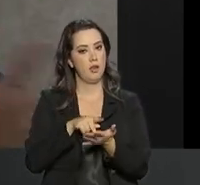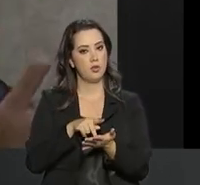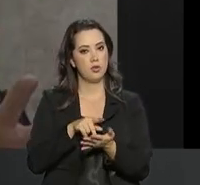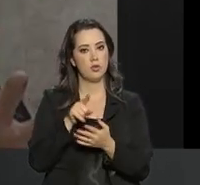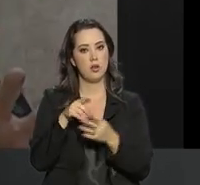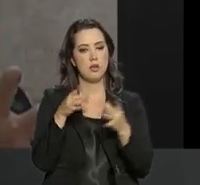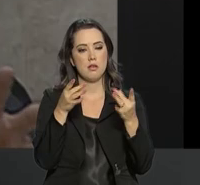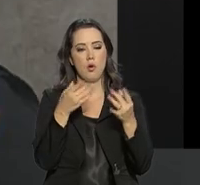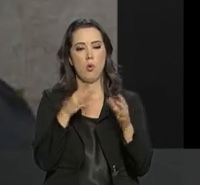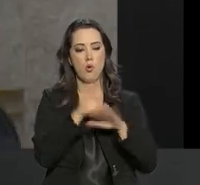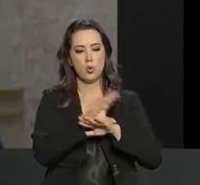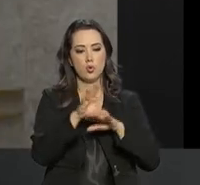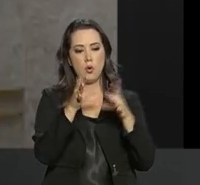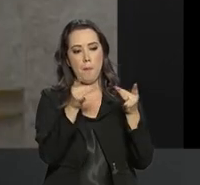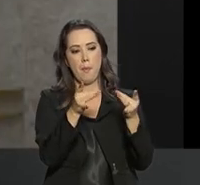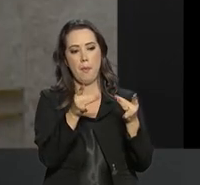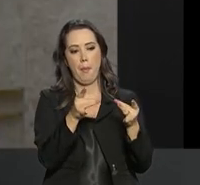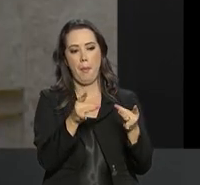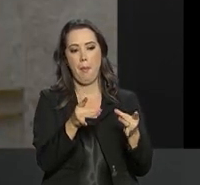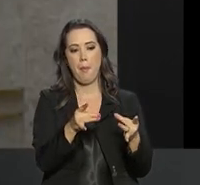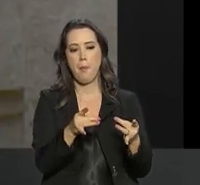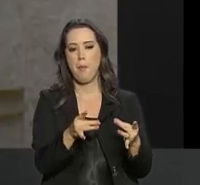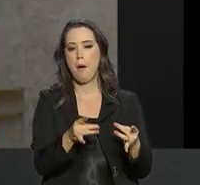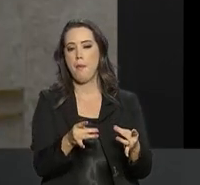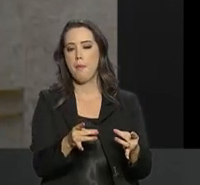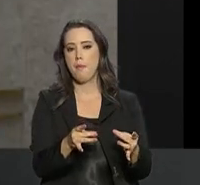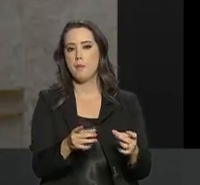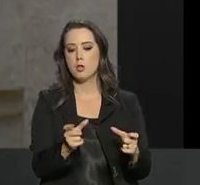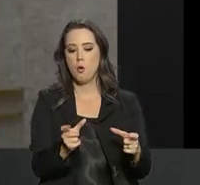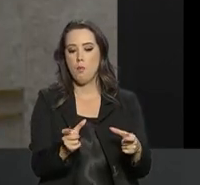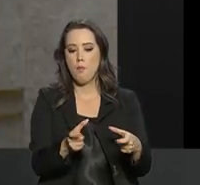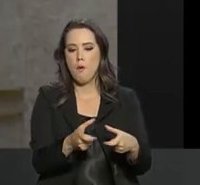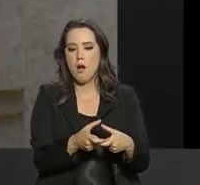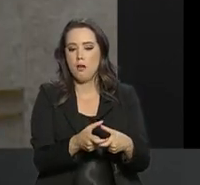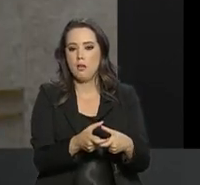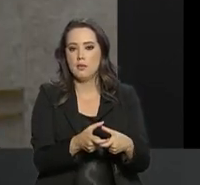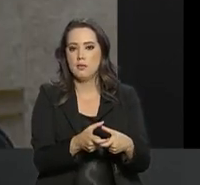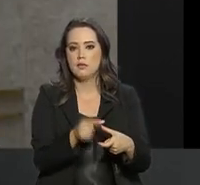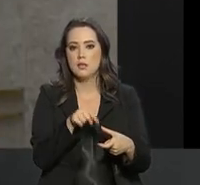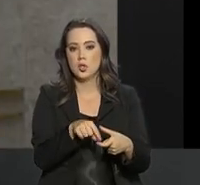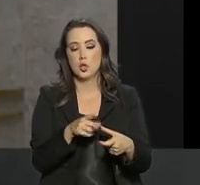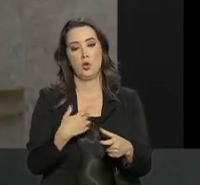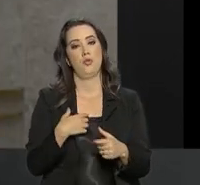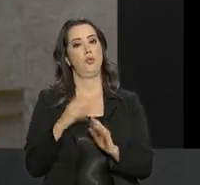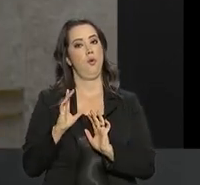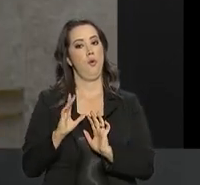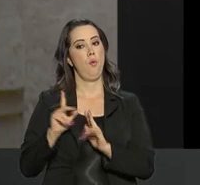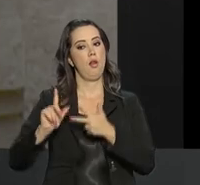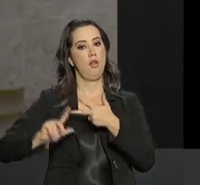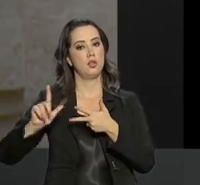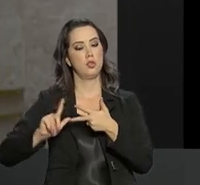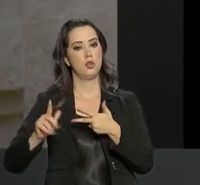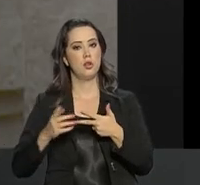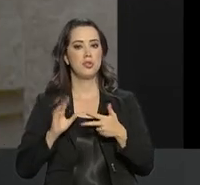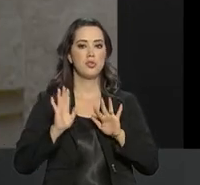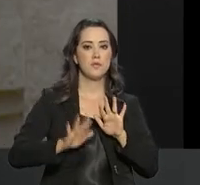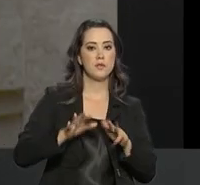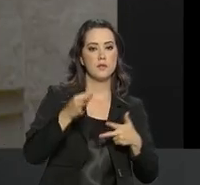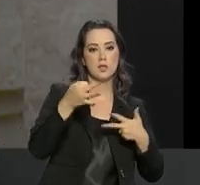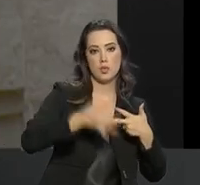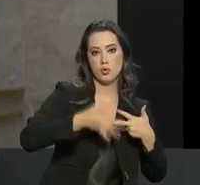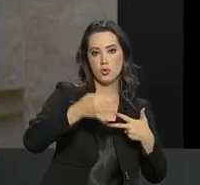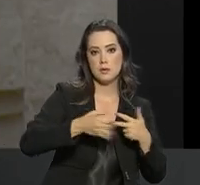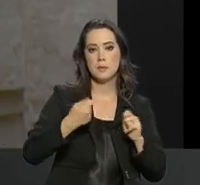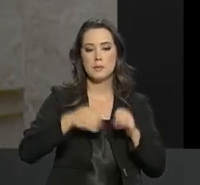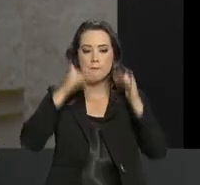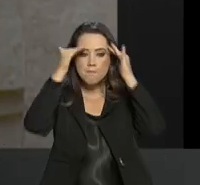sendo pormenorizada, ela restringe a área discricionária do Poder Legislativo e talvez do Poder Judiciário,